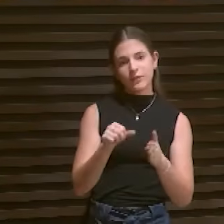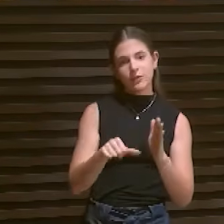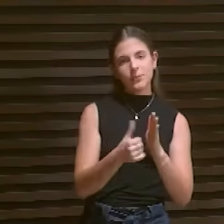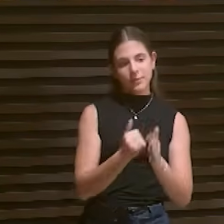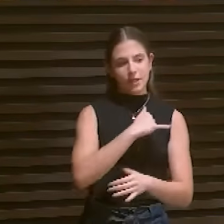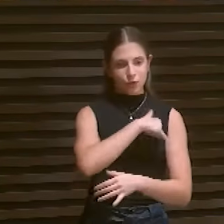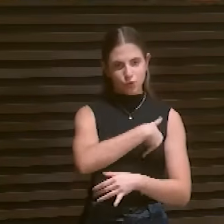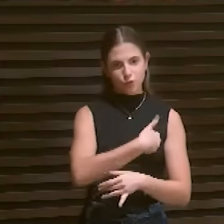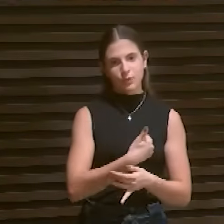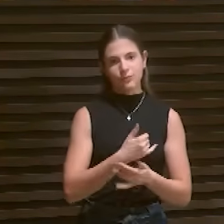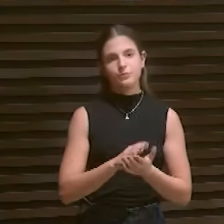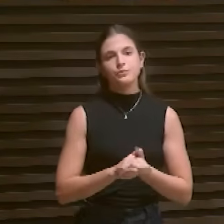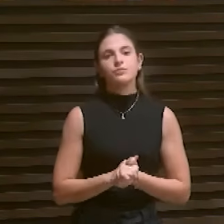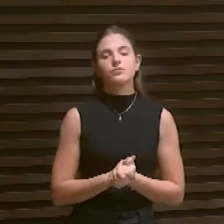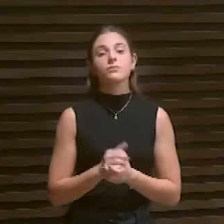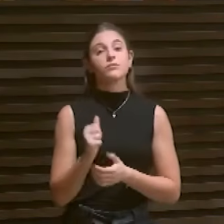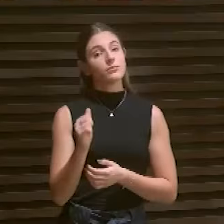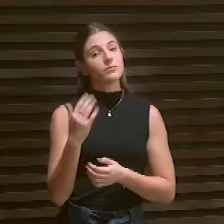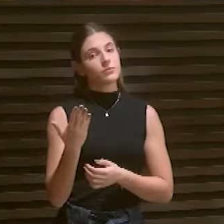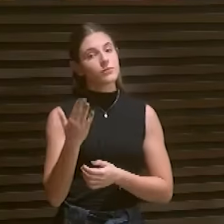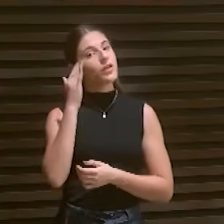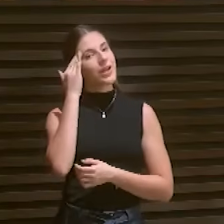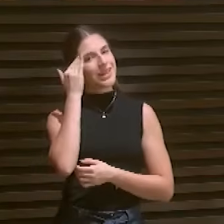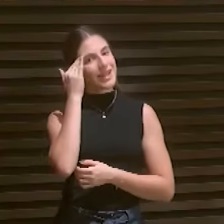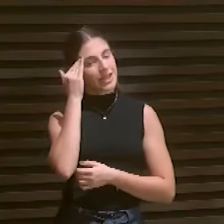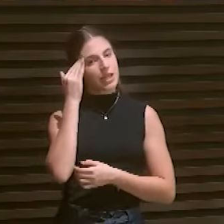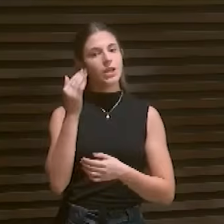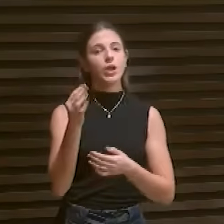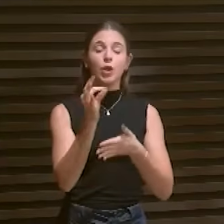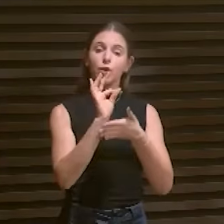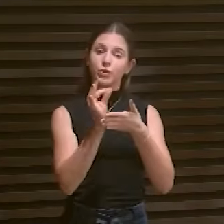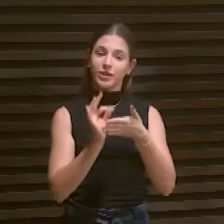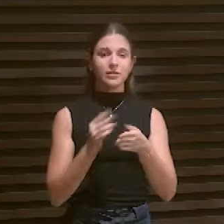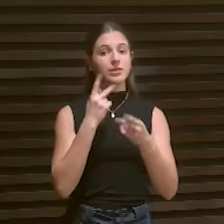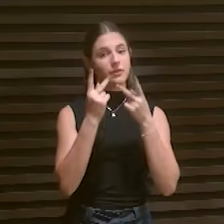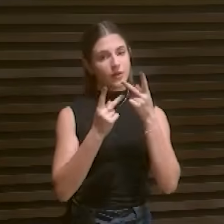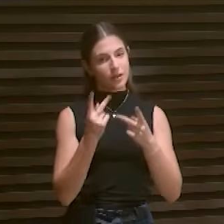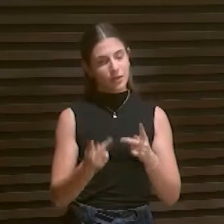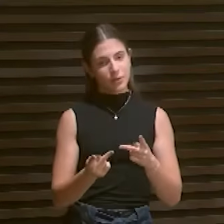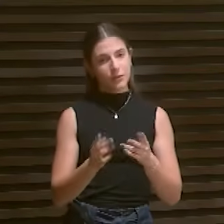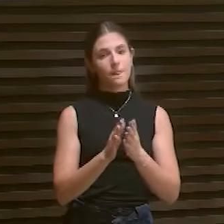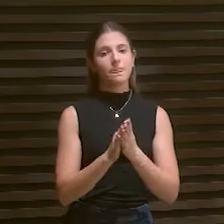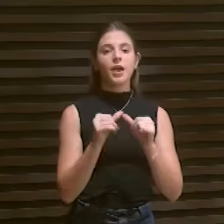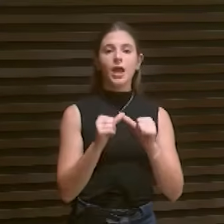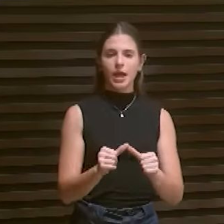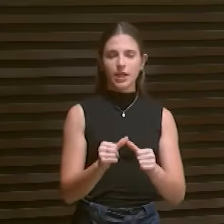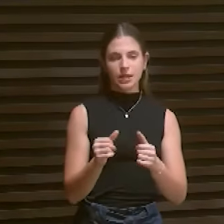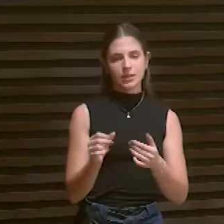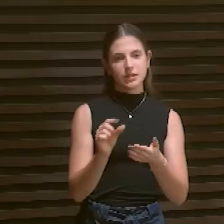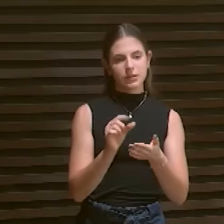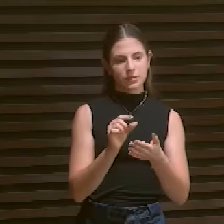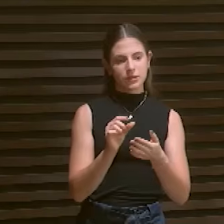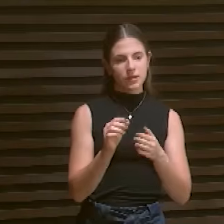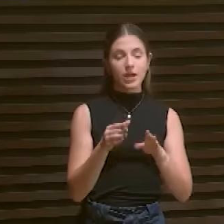pequena carta de 1 João. Então, entendermos o que está se referindo aqui, essa passagem, ou